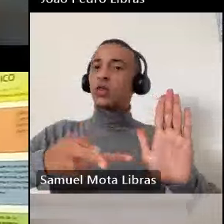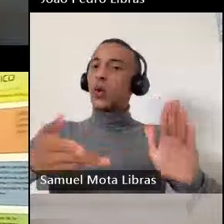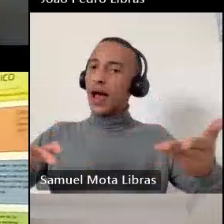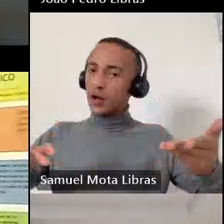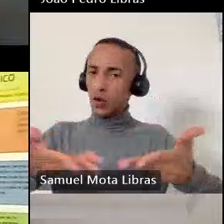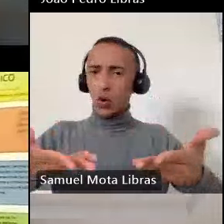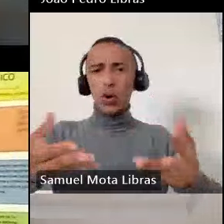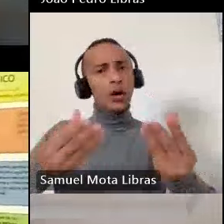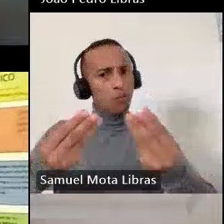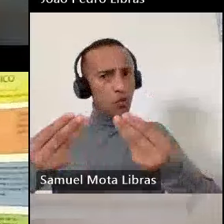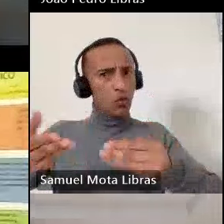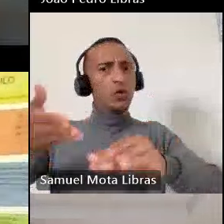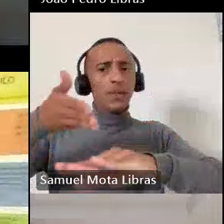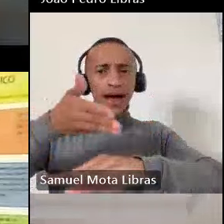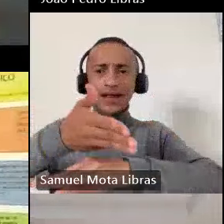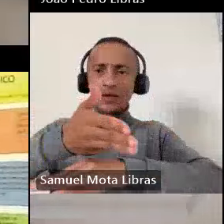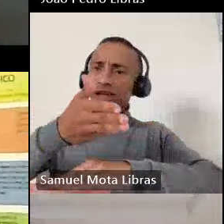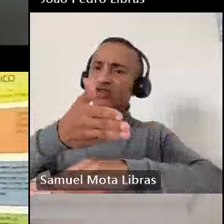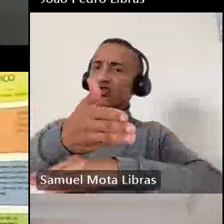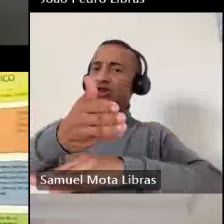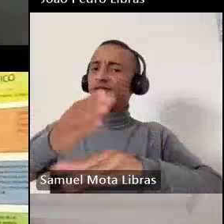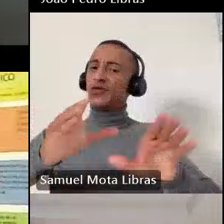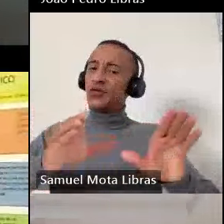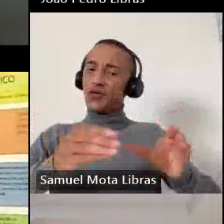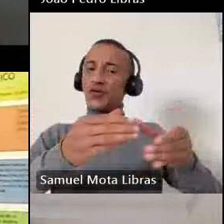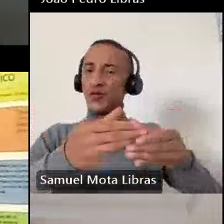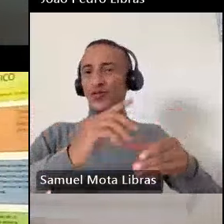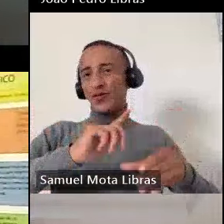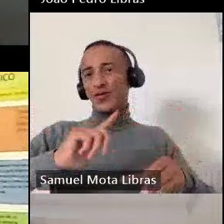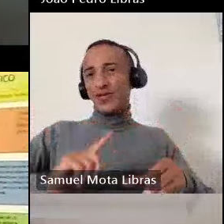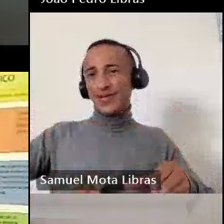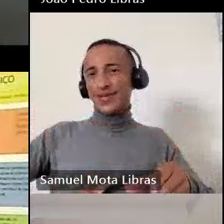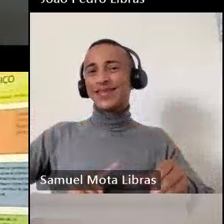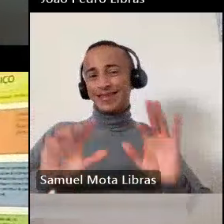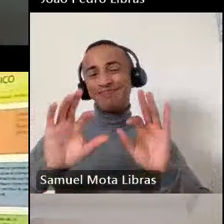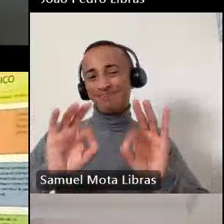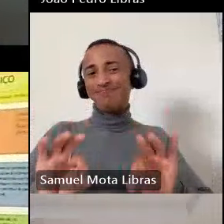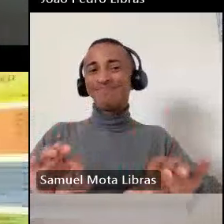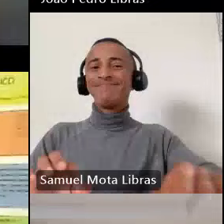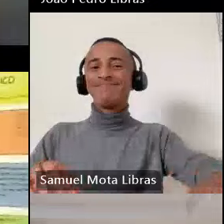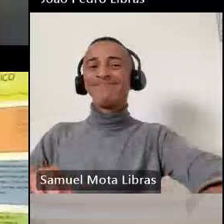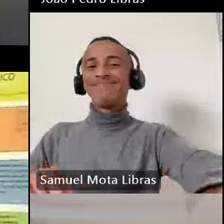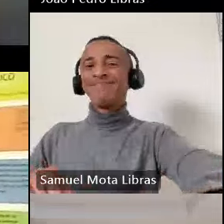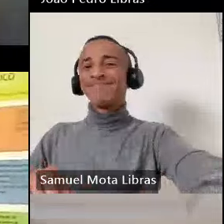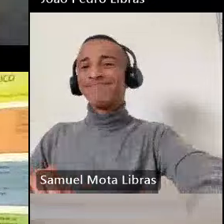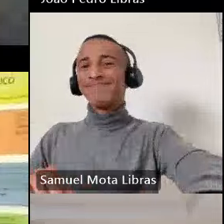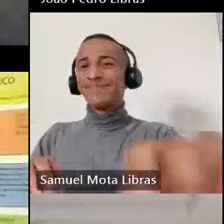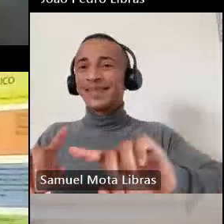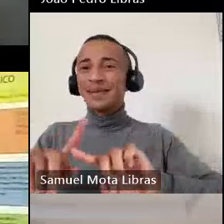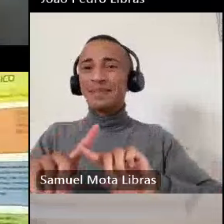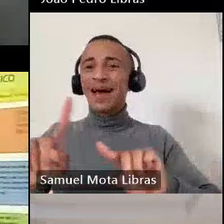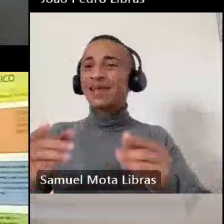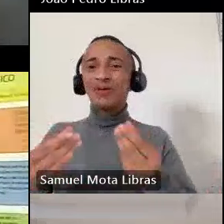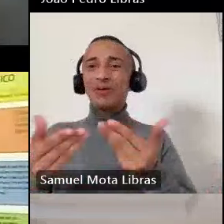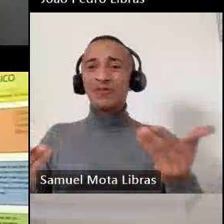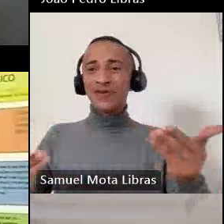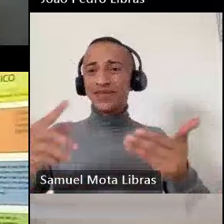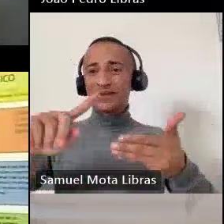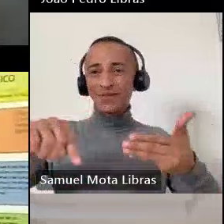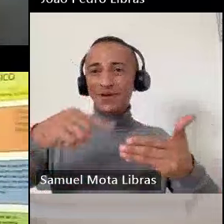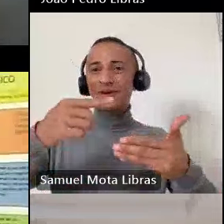bem intrincada vamos dizer assim e aí o que eu falo pro pessoal pessoal Mas e aí como é que vai ser no próximo passo não vamos vamos